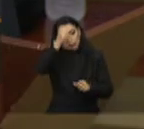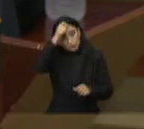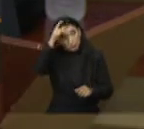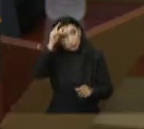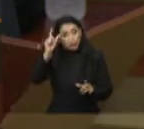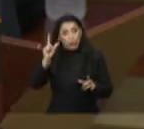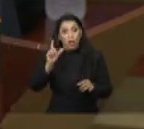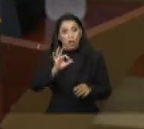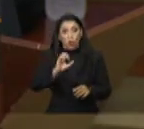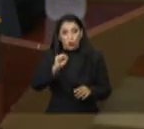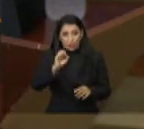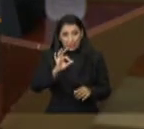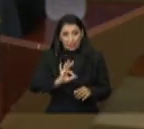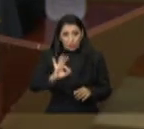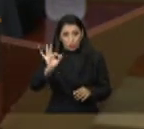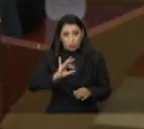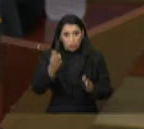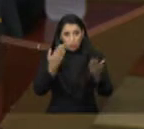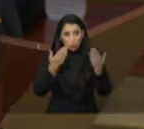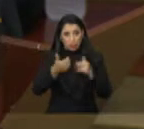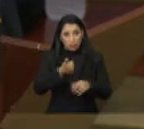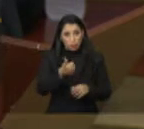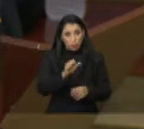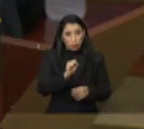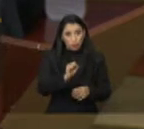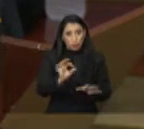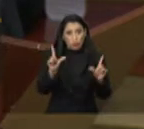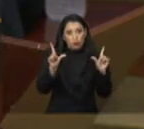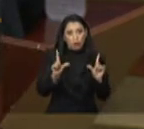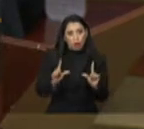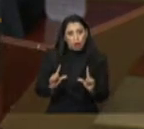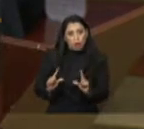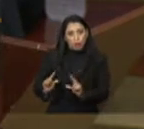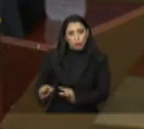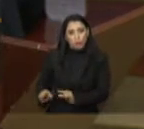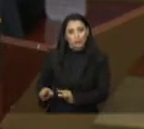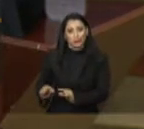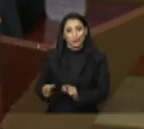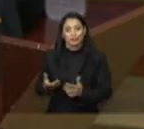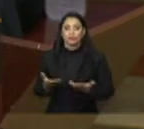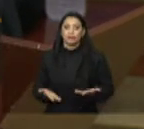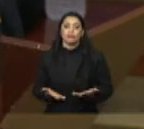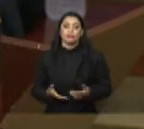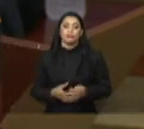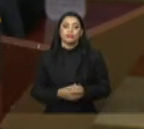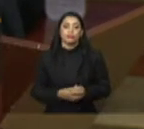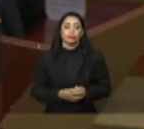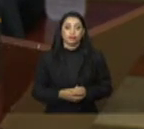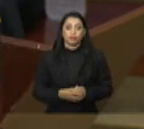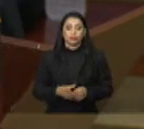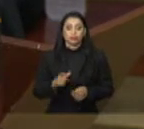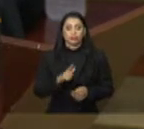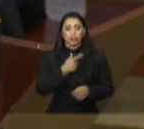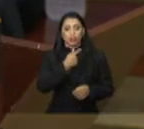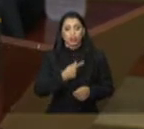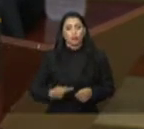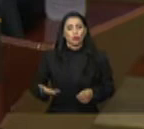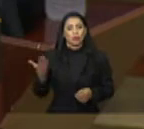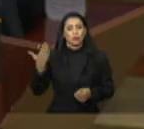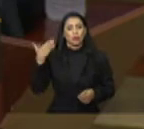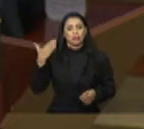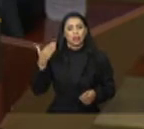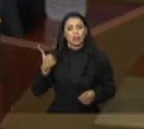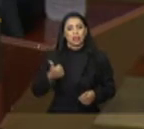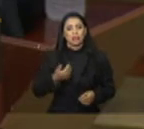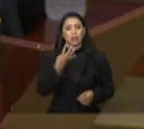com relação a 2018 o último ano do governo Michel Temer quando a cifra foi de